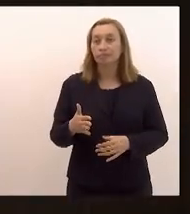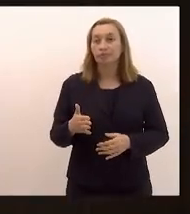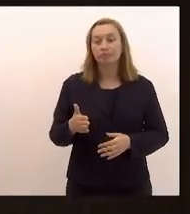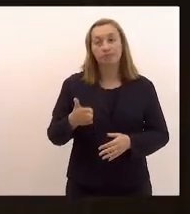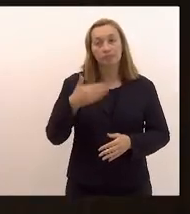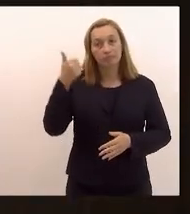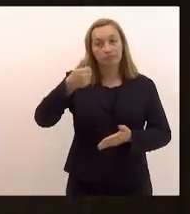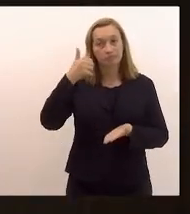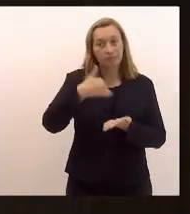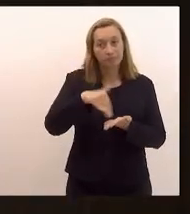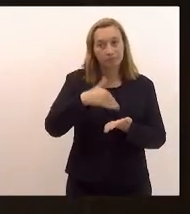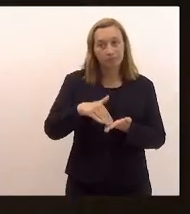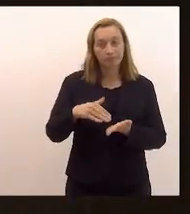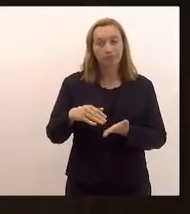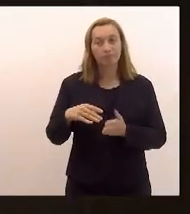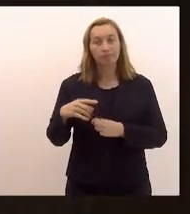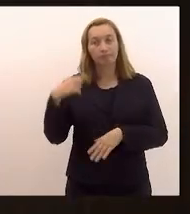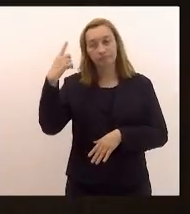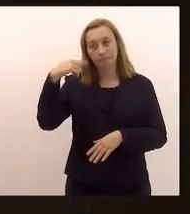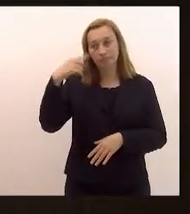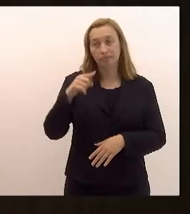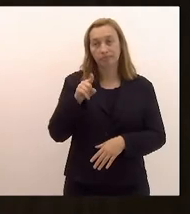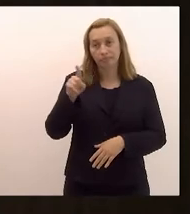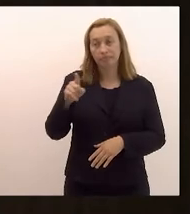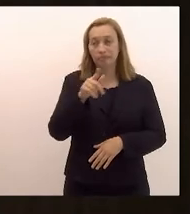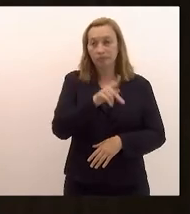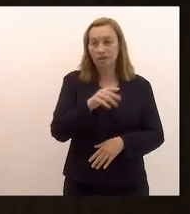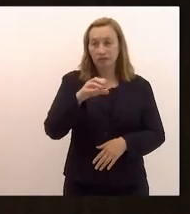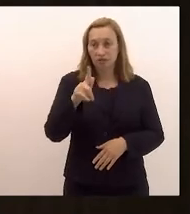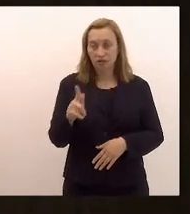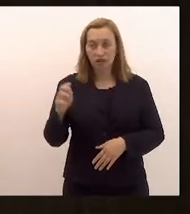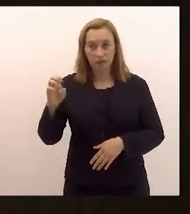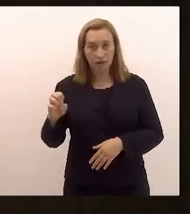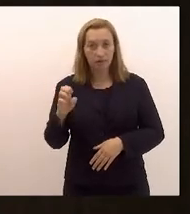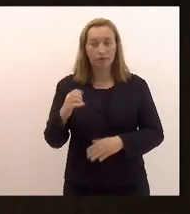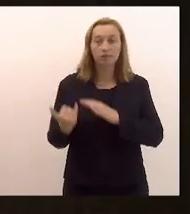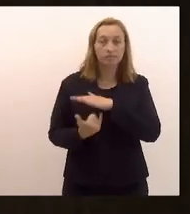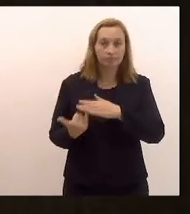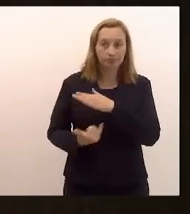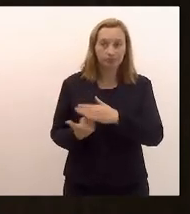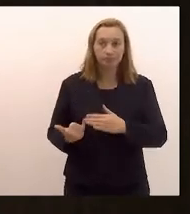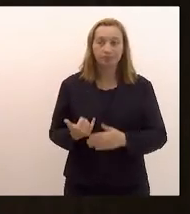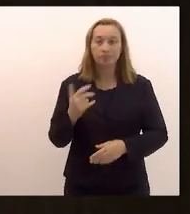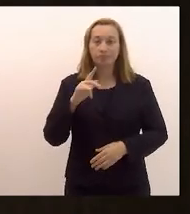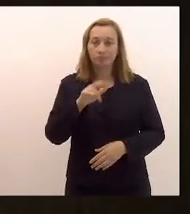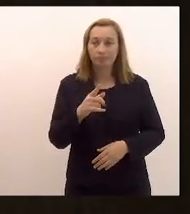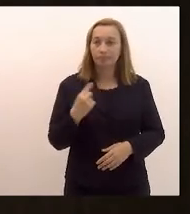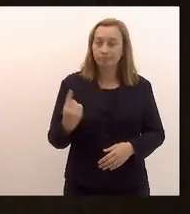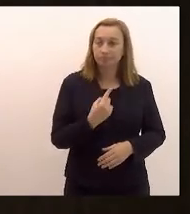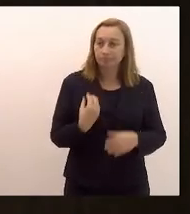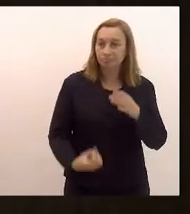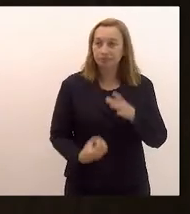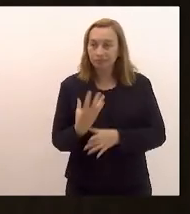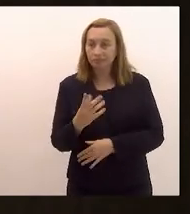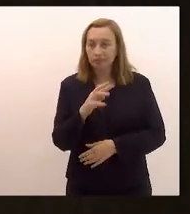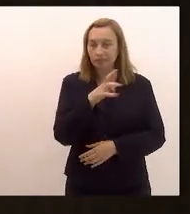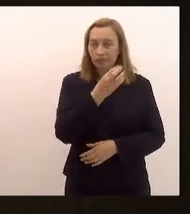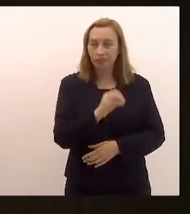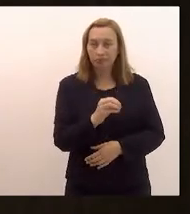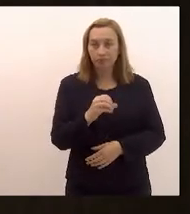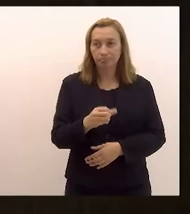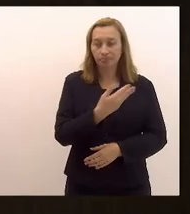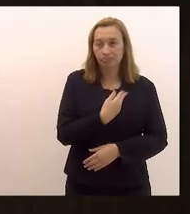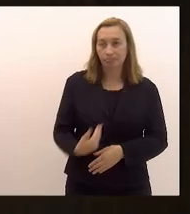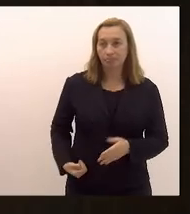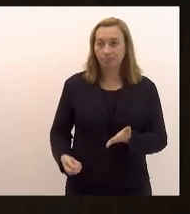uma ao escritório de advocacia pública aqui que é a PV e foi uma instituição uma expressão coirmã Nossa foi construída com Bruno e o governador